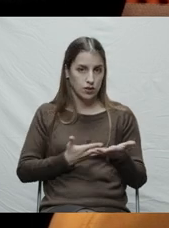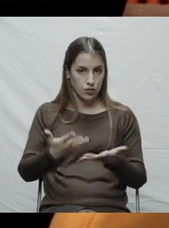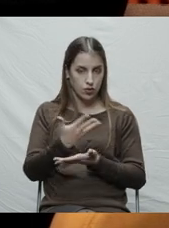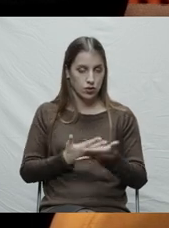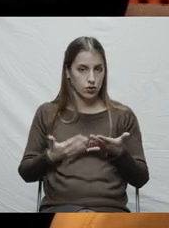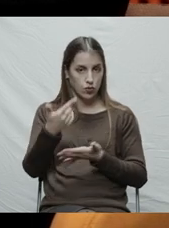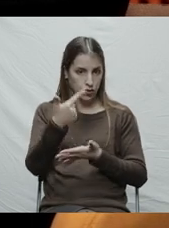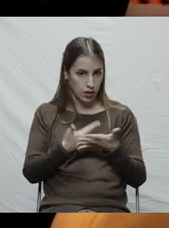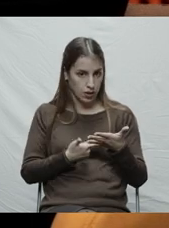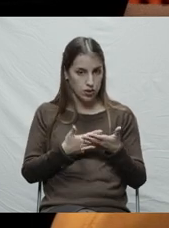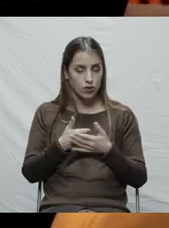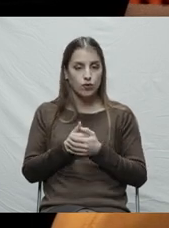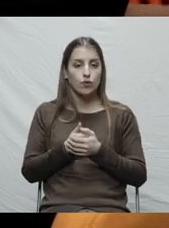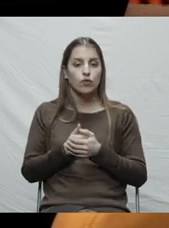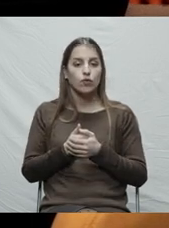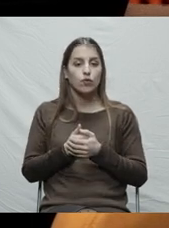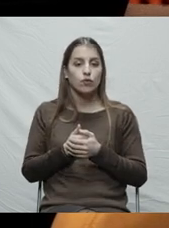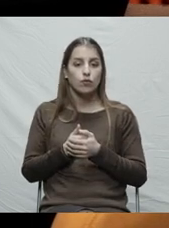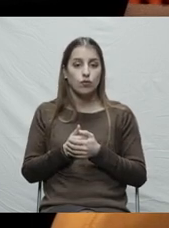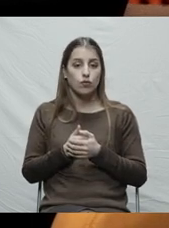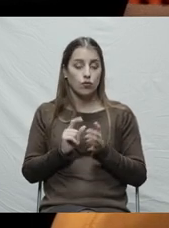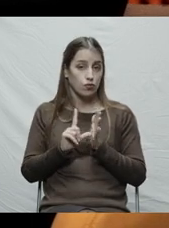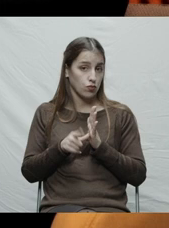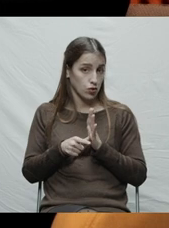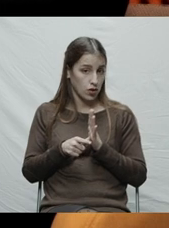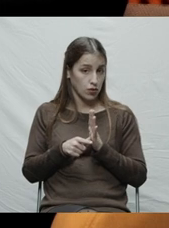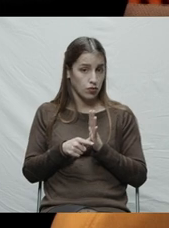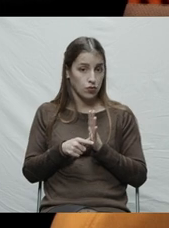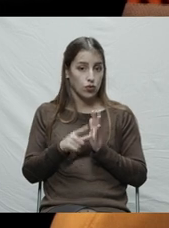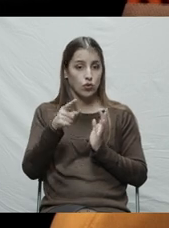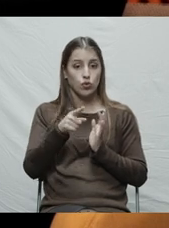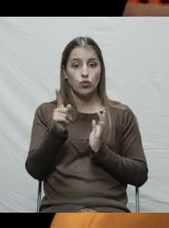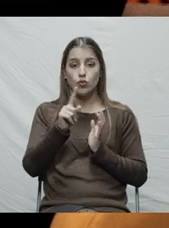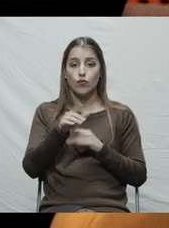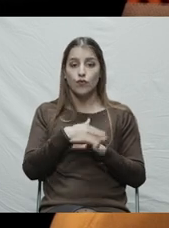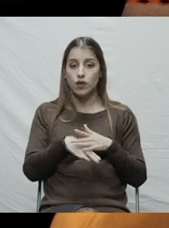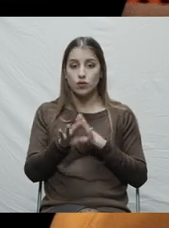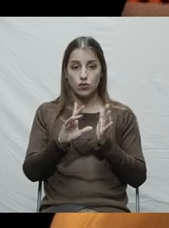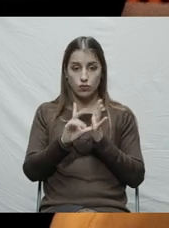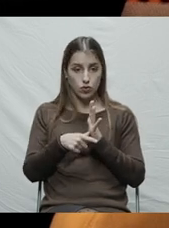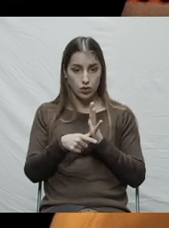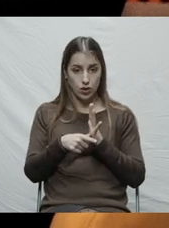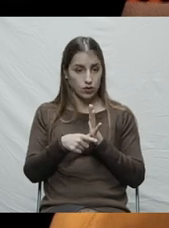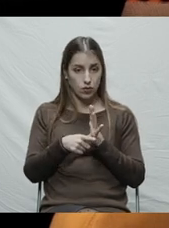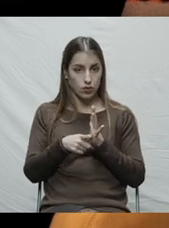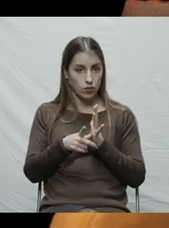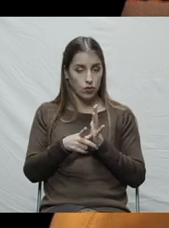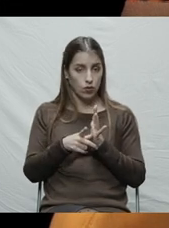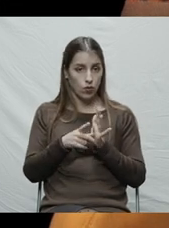parte não denotativa. Quando tu partes para um projeto, tu não vais fazer o projeto baseado naquilo que tu